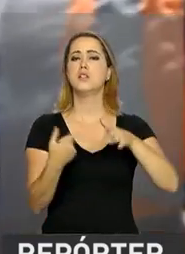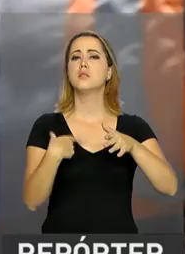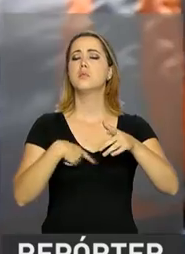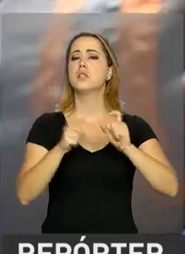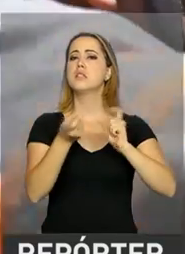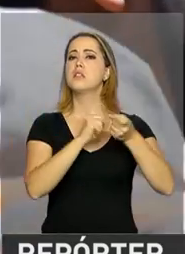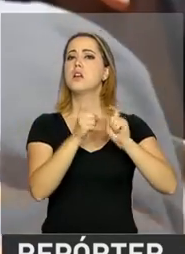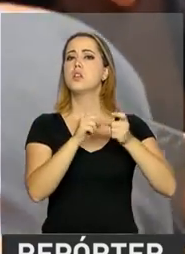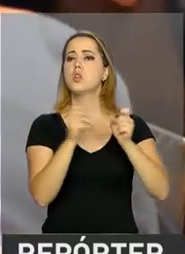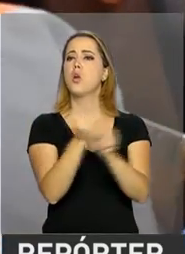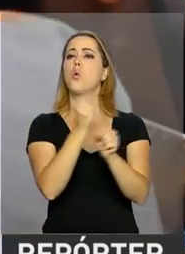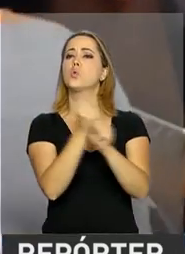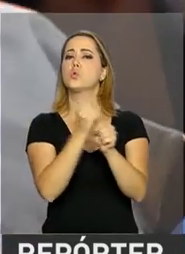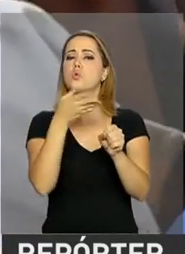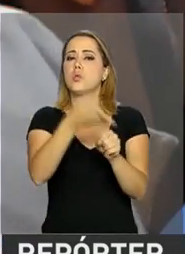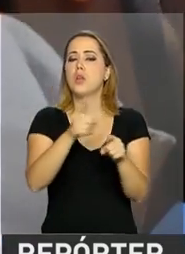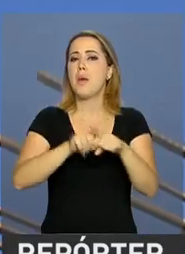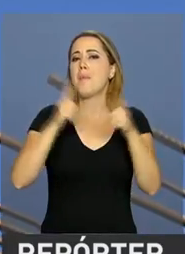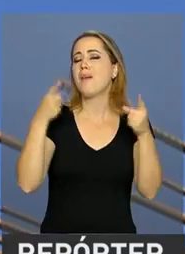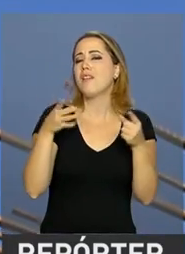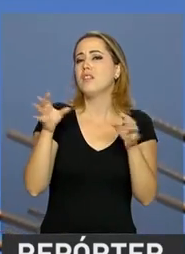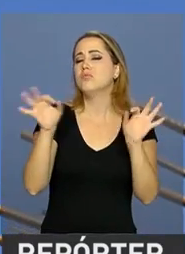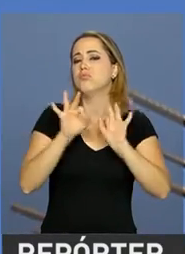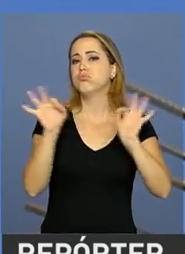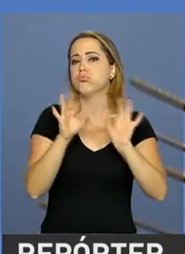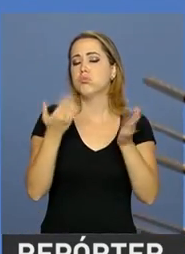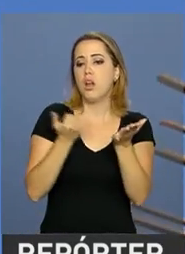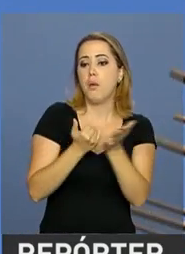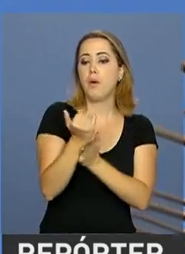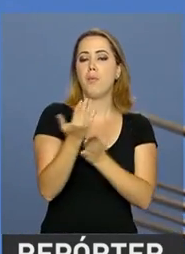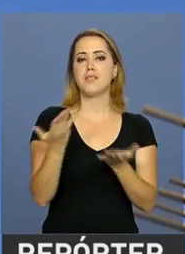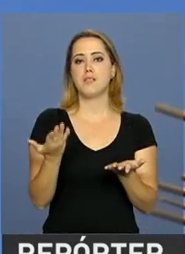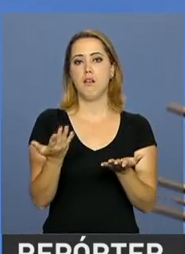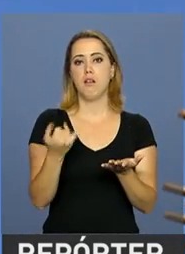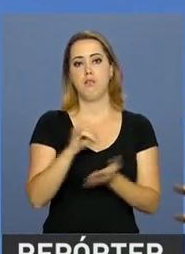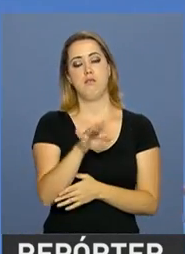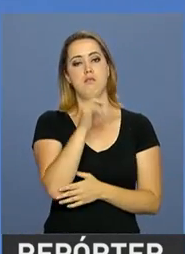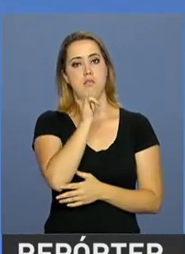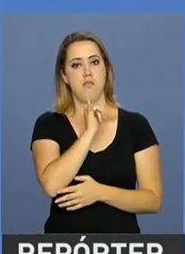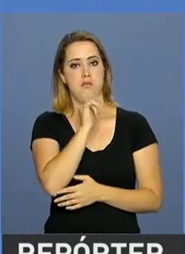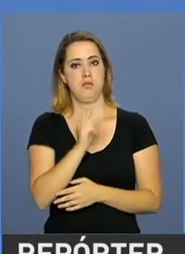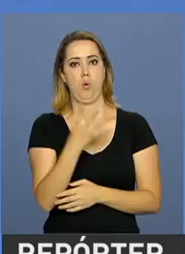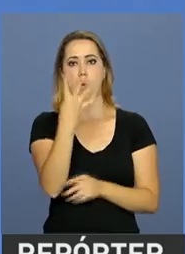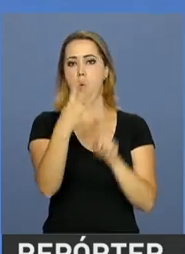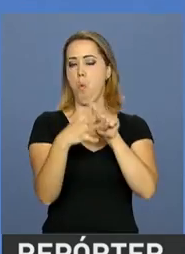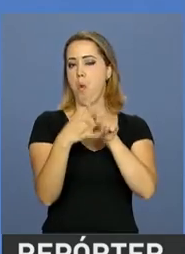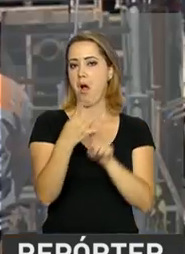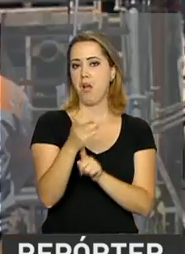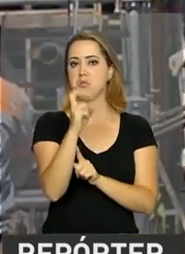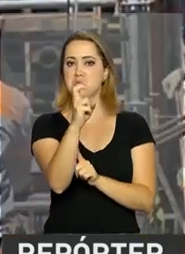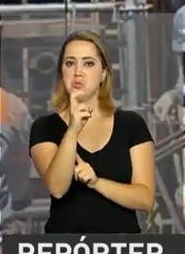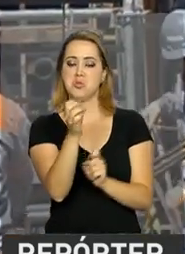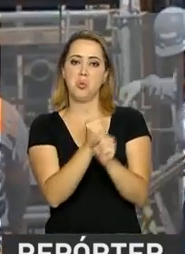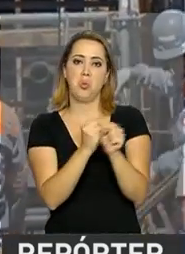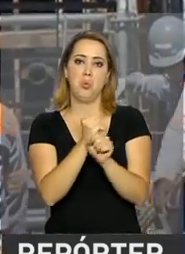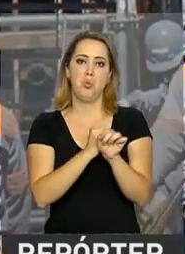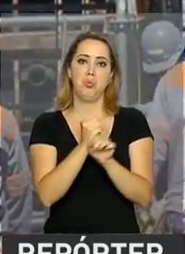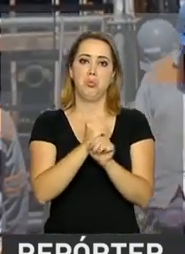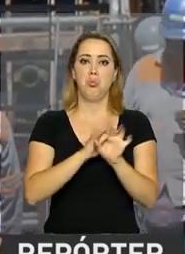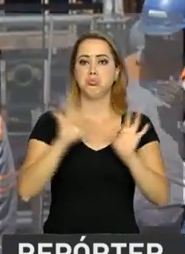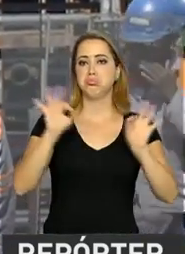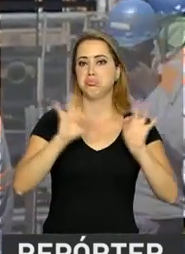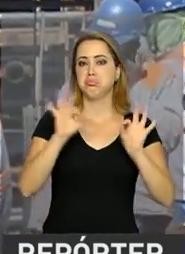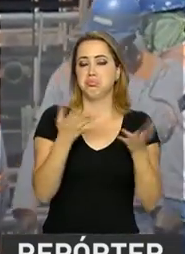tinha nada que mobilizasse elas para execução por exemplo se uma obra durasse qu ou 5 anos não tinha nenhum aspecto de